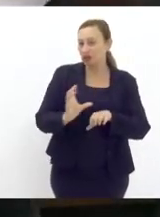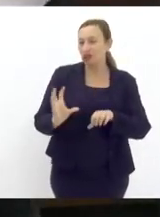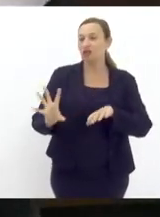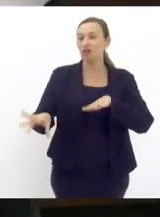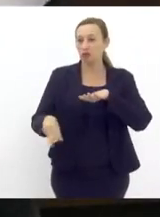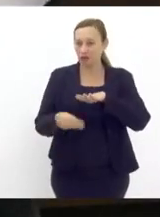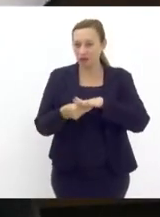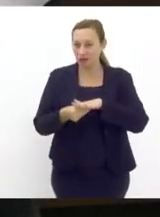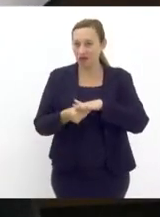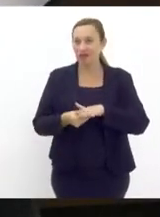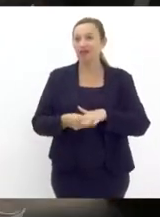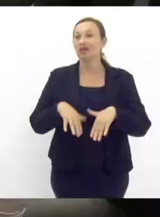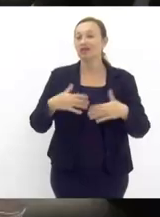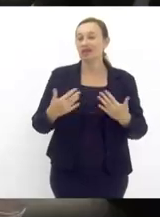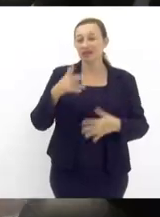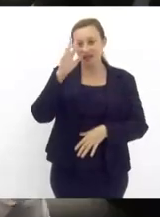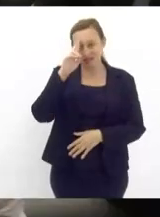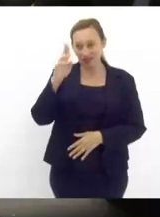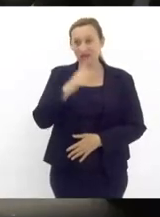emendas